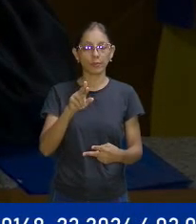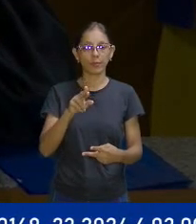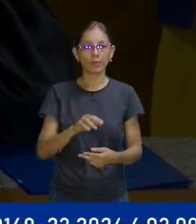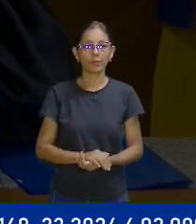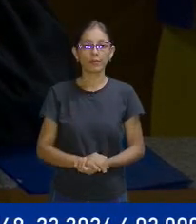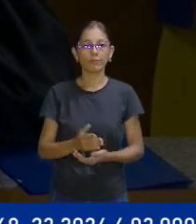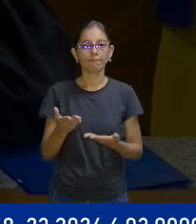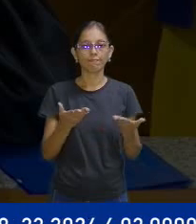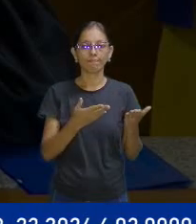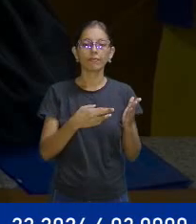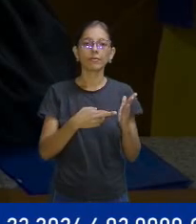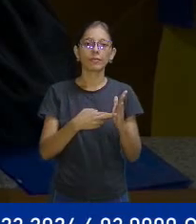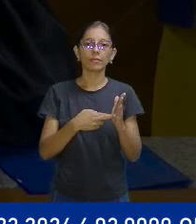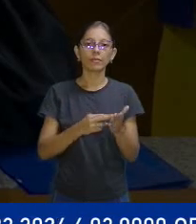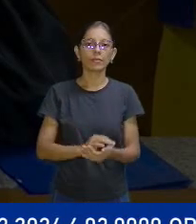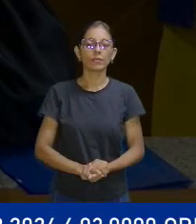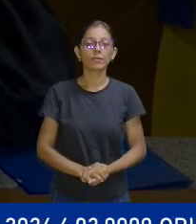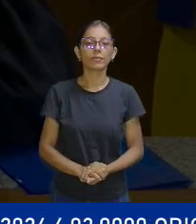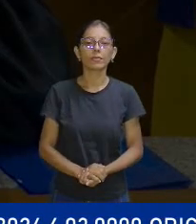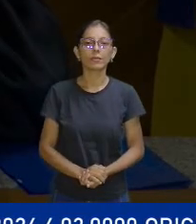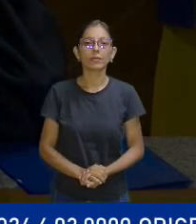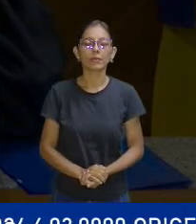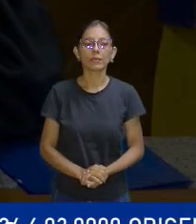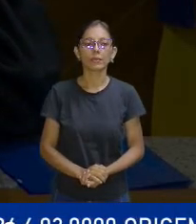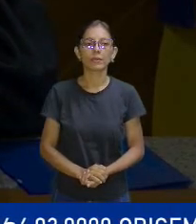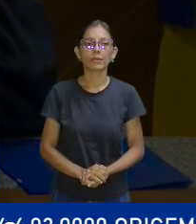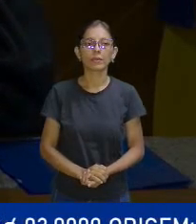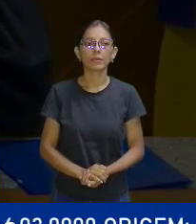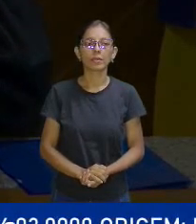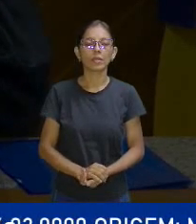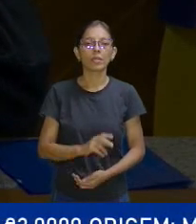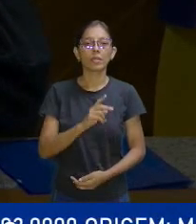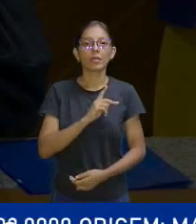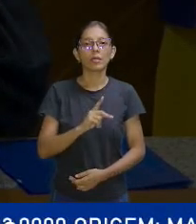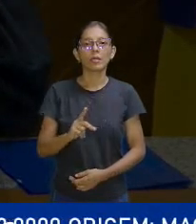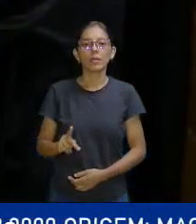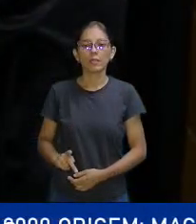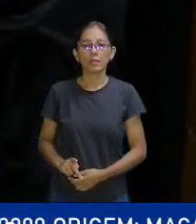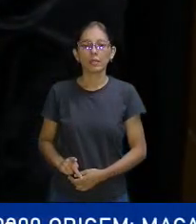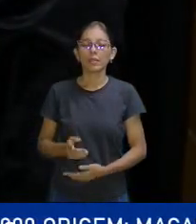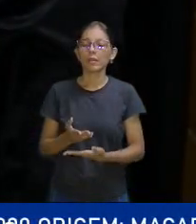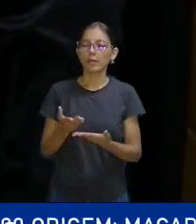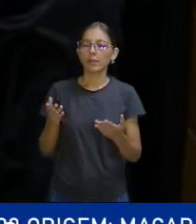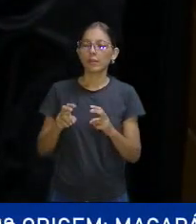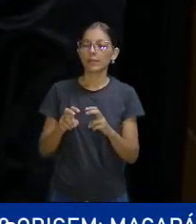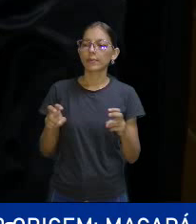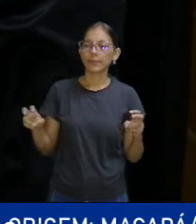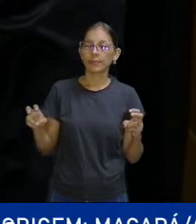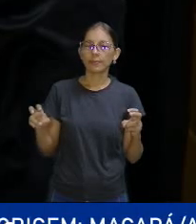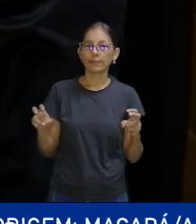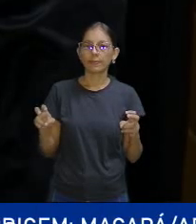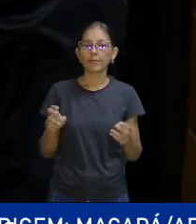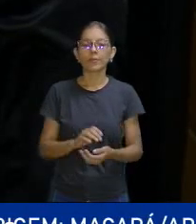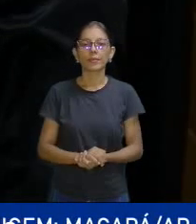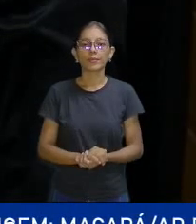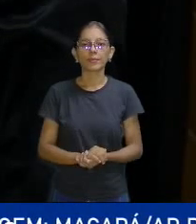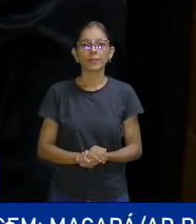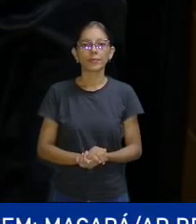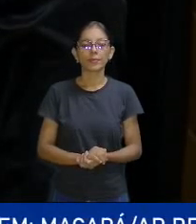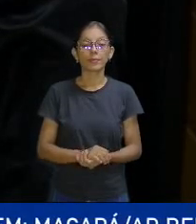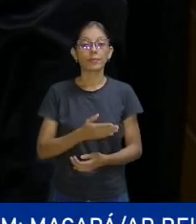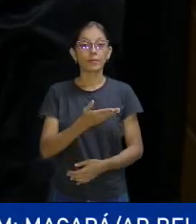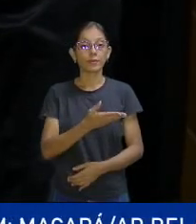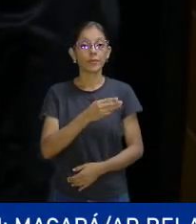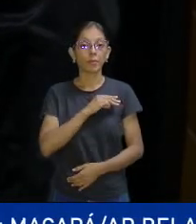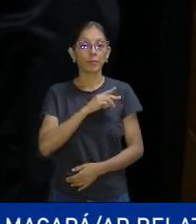está com o relator. Senhor presidente, colegas, doutora Sara, o Partido da Social